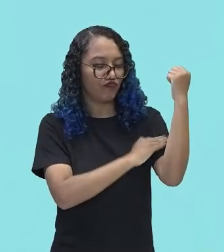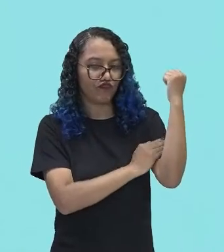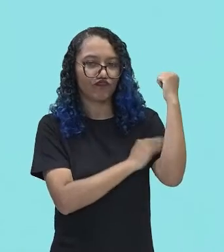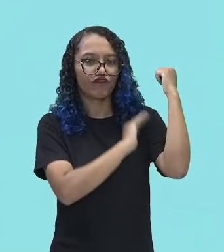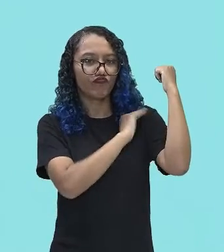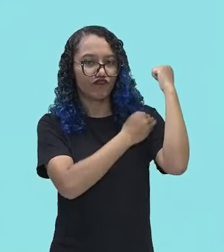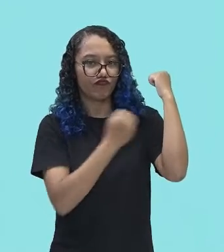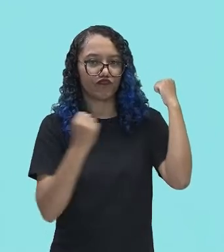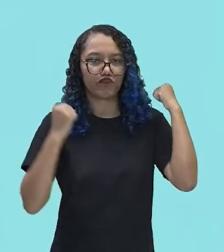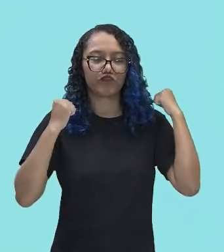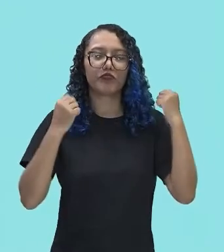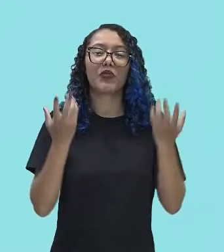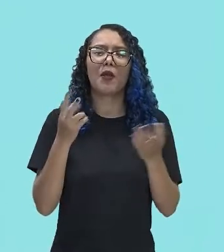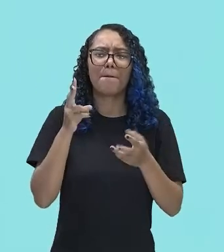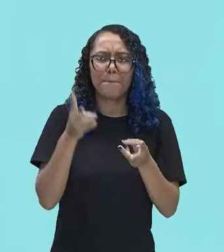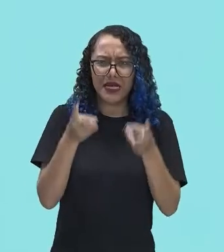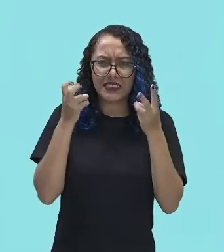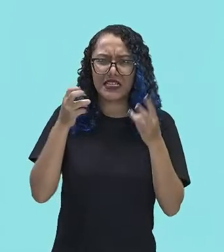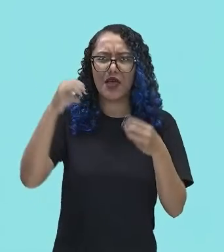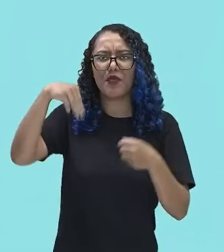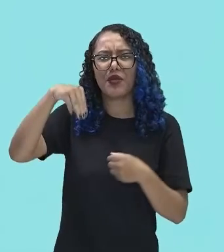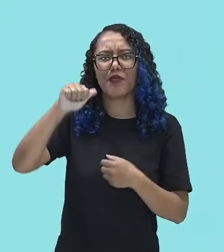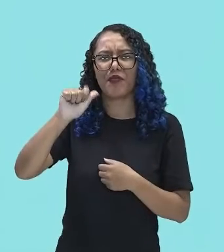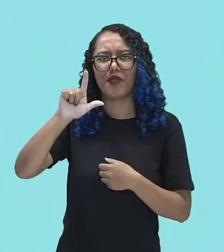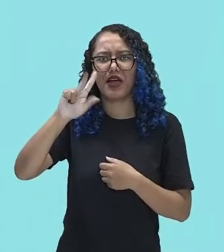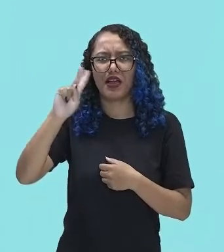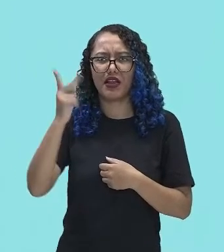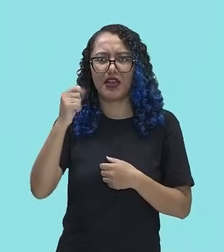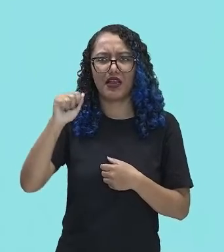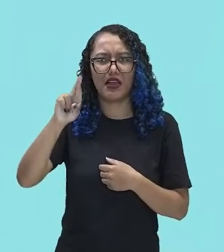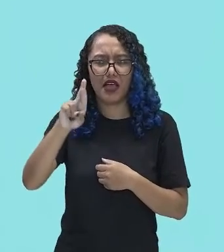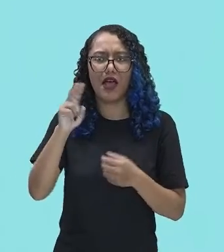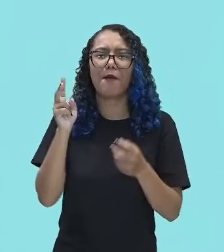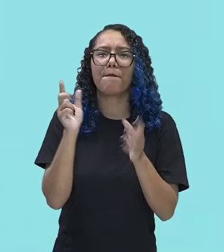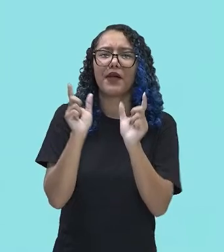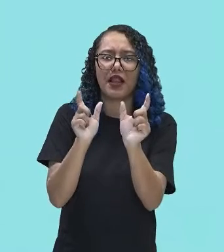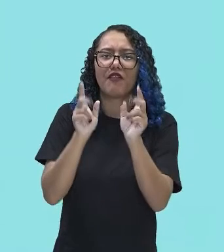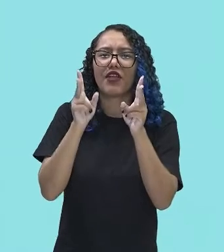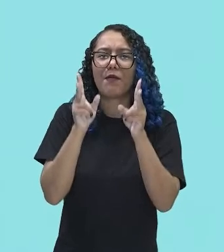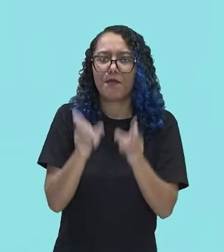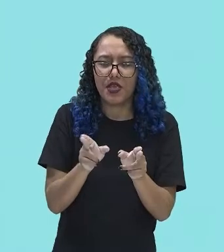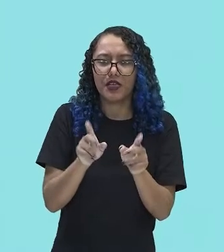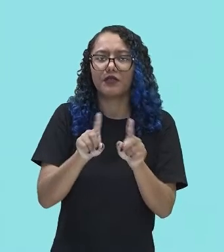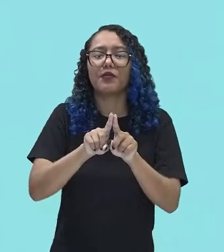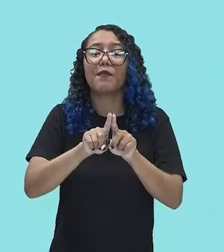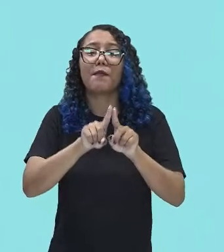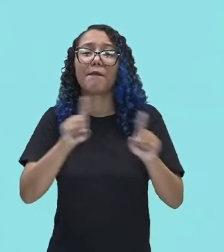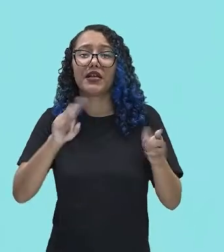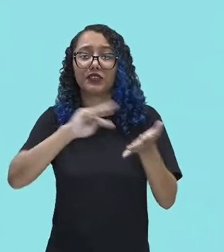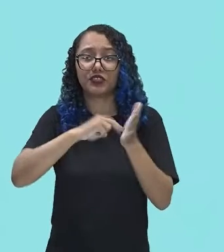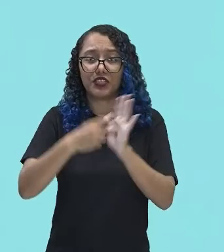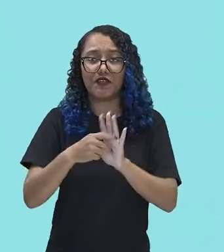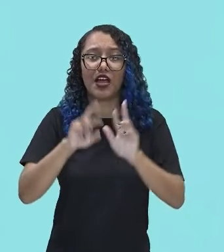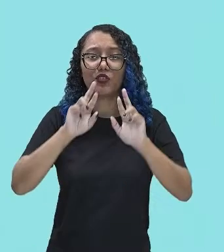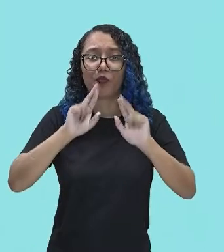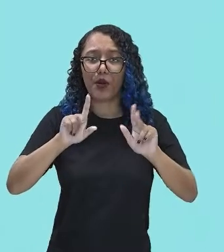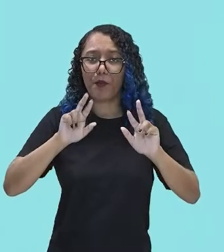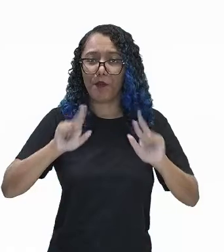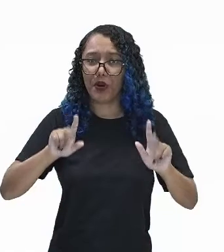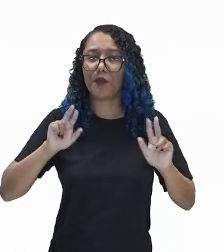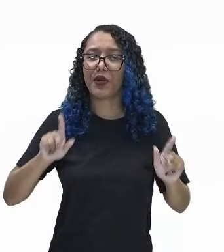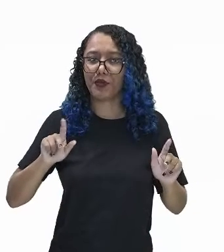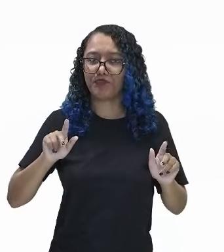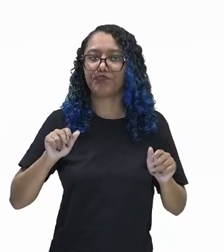dos anos, houve uma mudança no significado. Certo? Presta atenção mais aí ao nosso